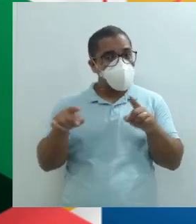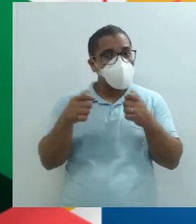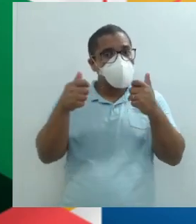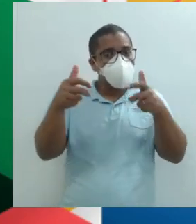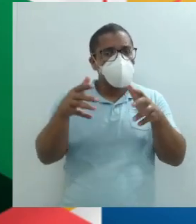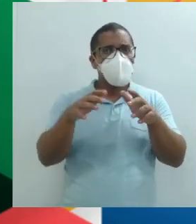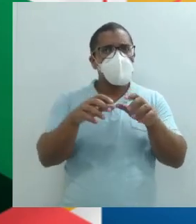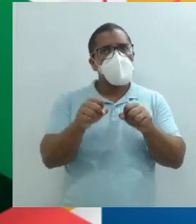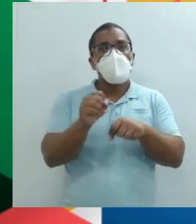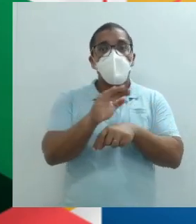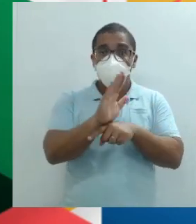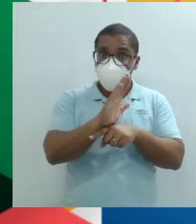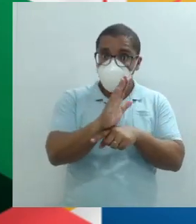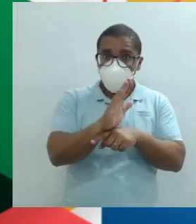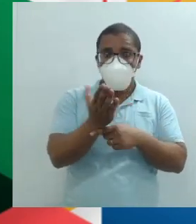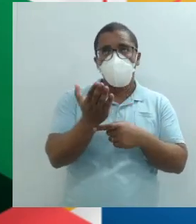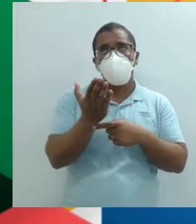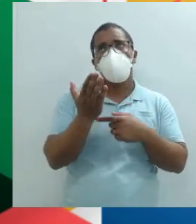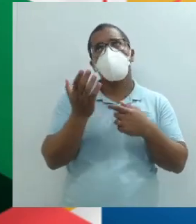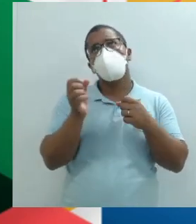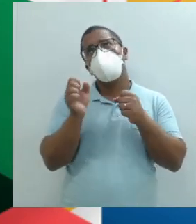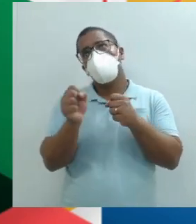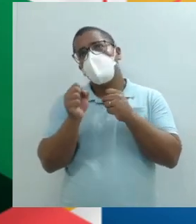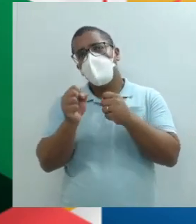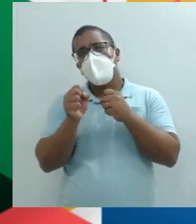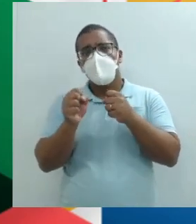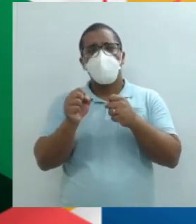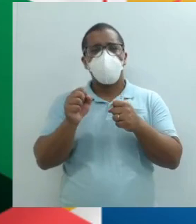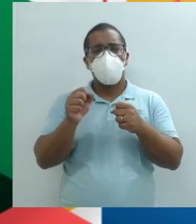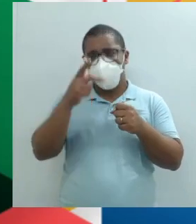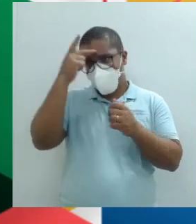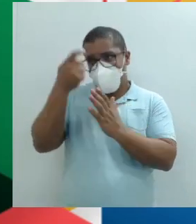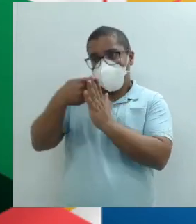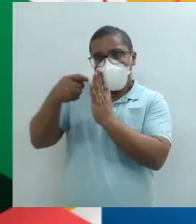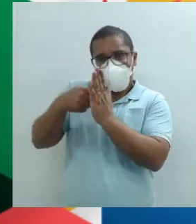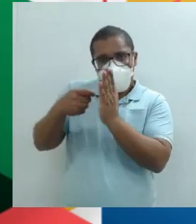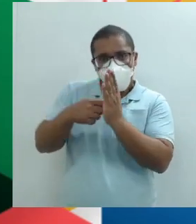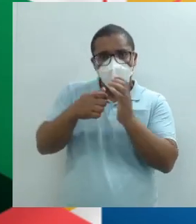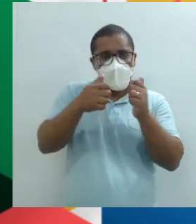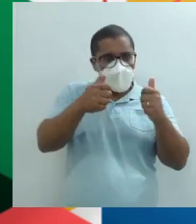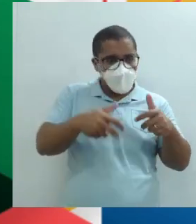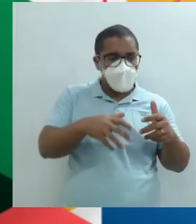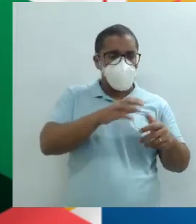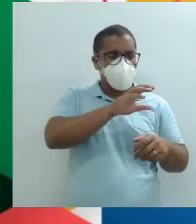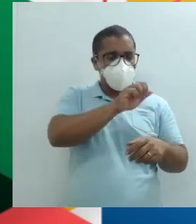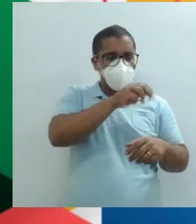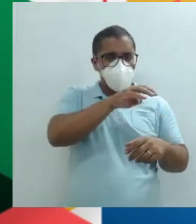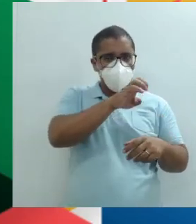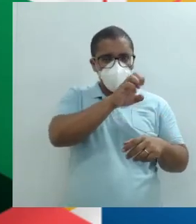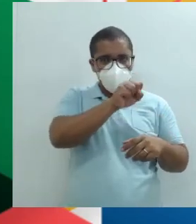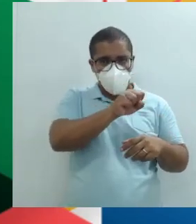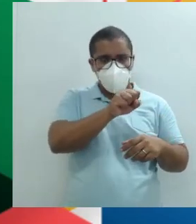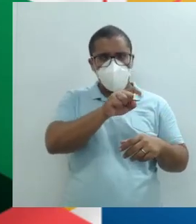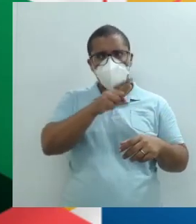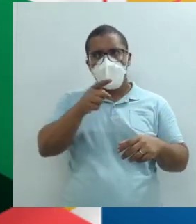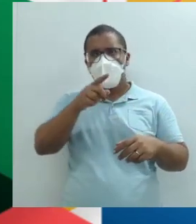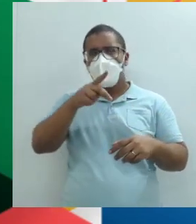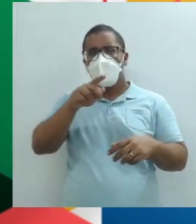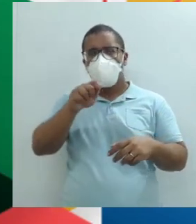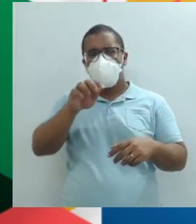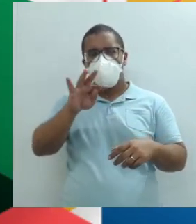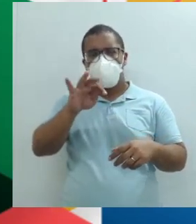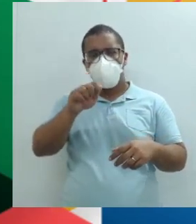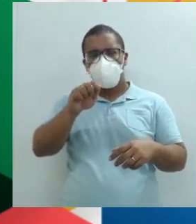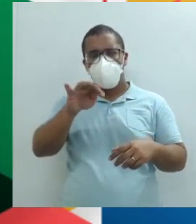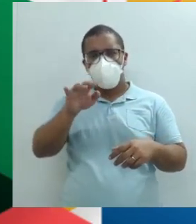ser filmes, né, poderia ser autores. Eu falei de Camões e falei de Patativa do Assaré, mas pode ser também